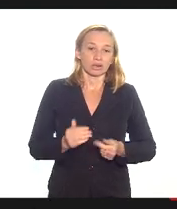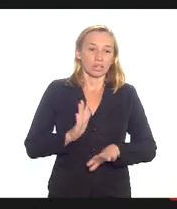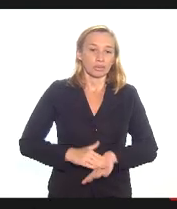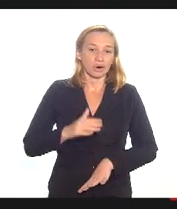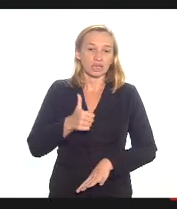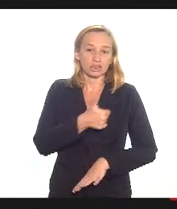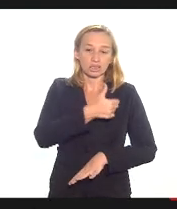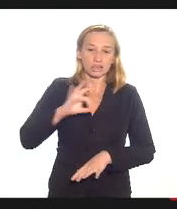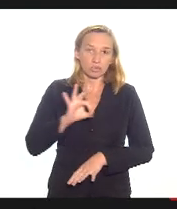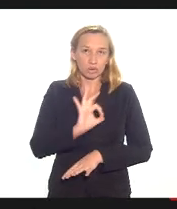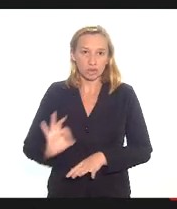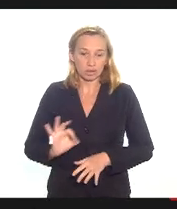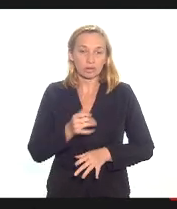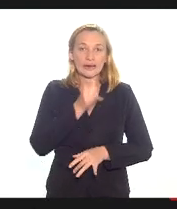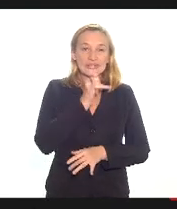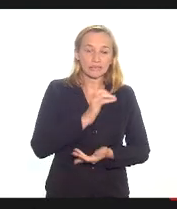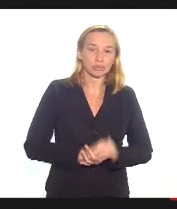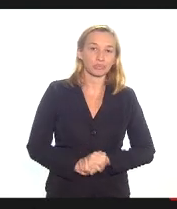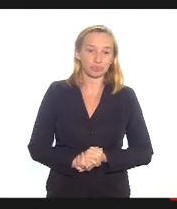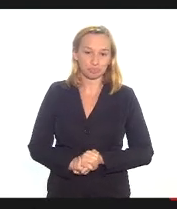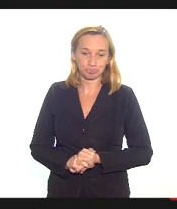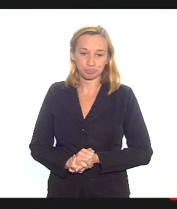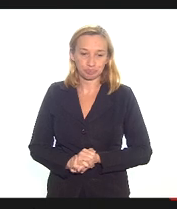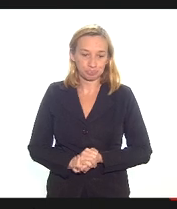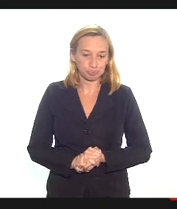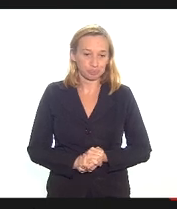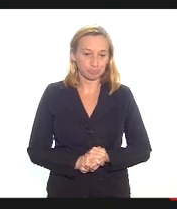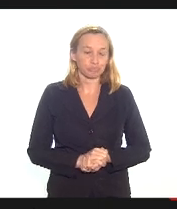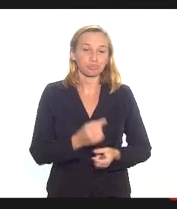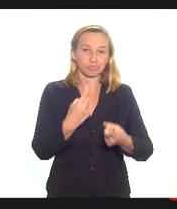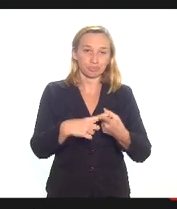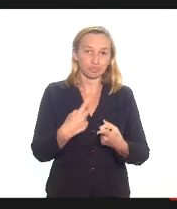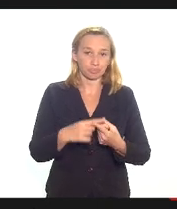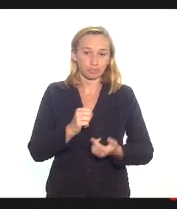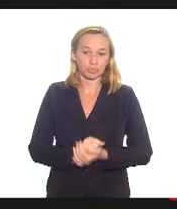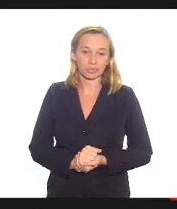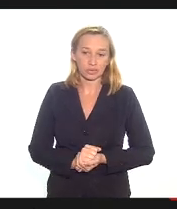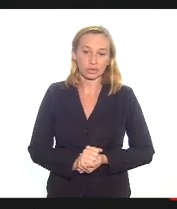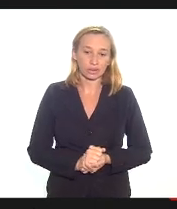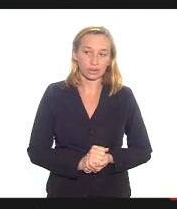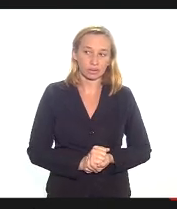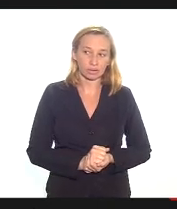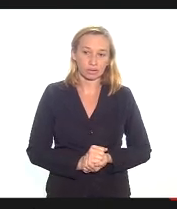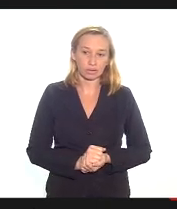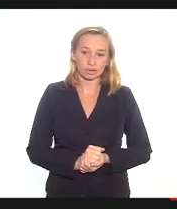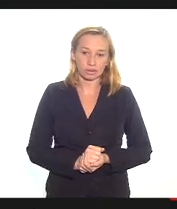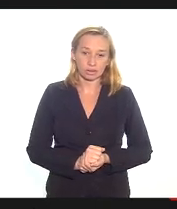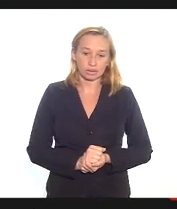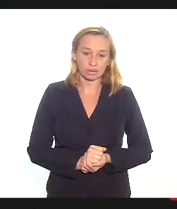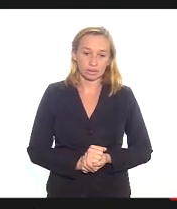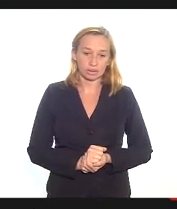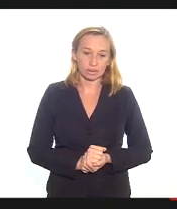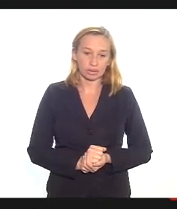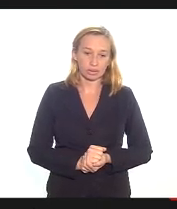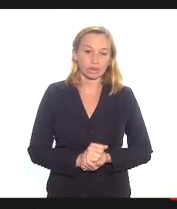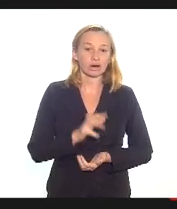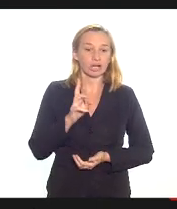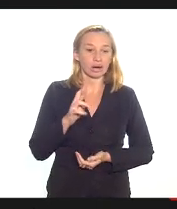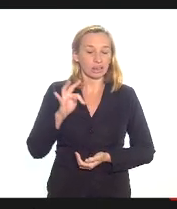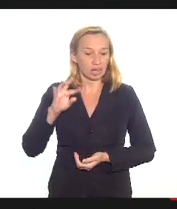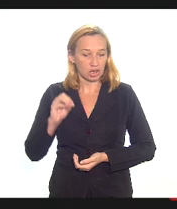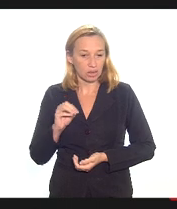de 100%, por exemplo, né? Por quê? Porque se o critério de rateio